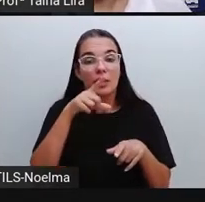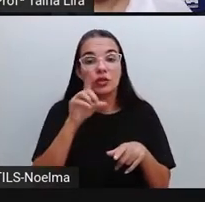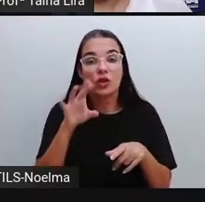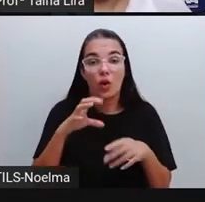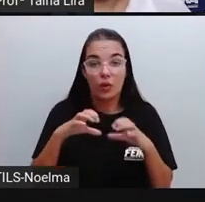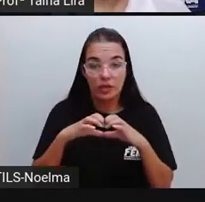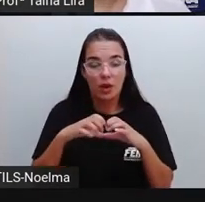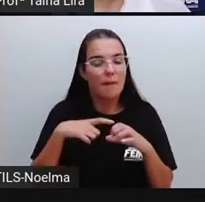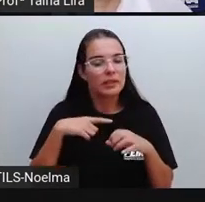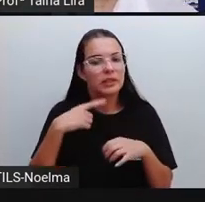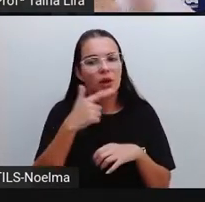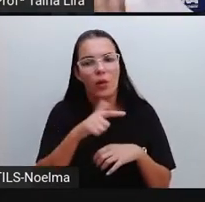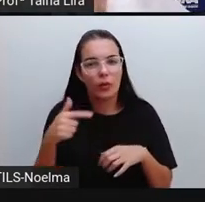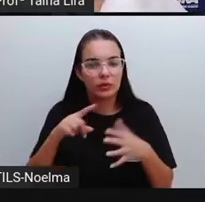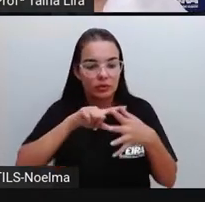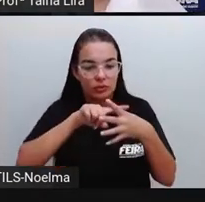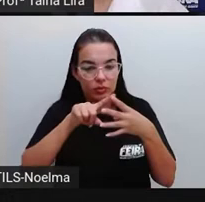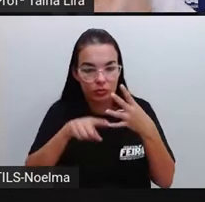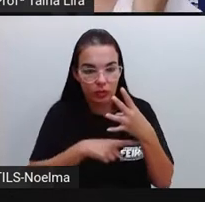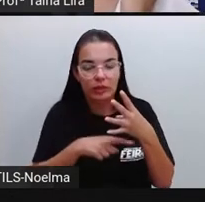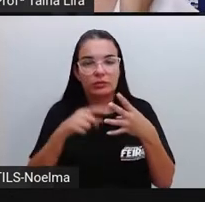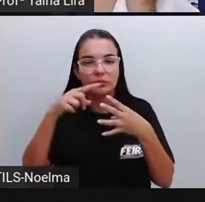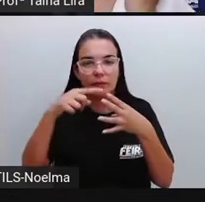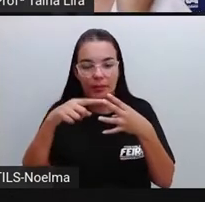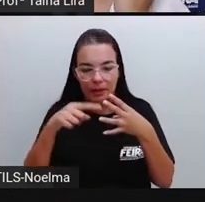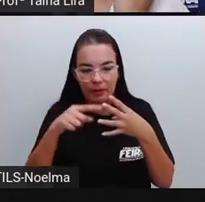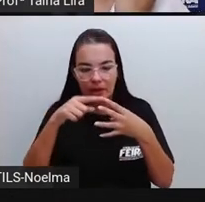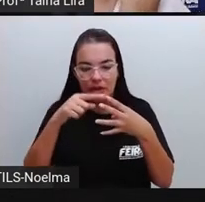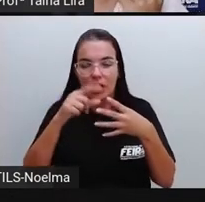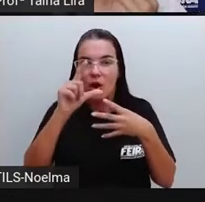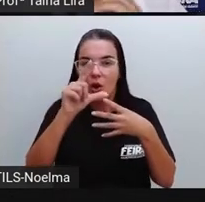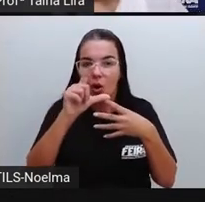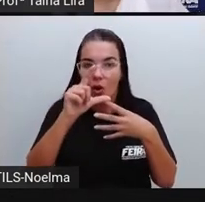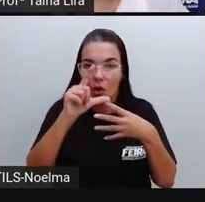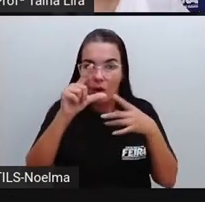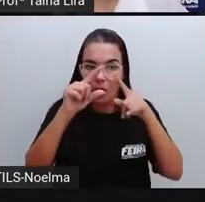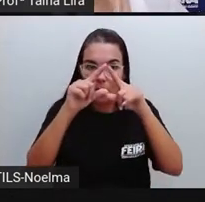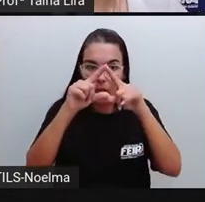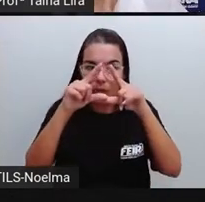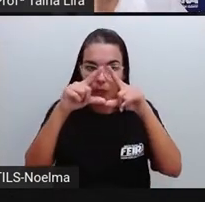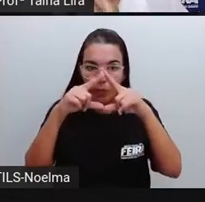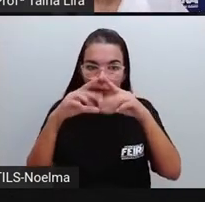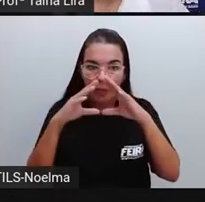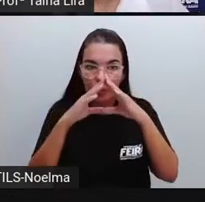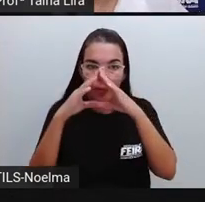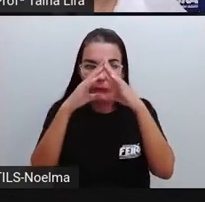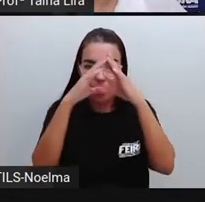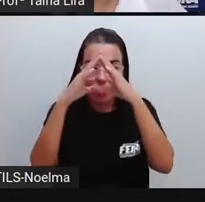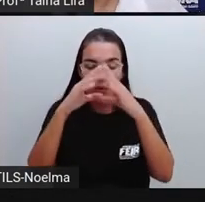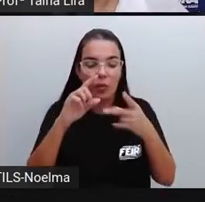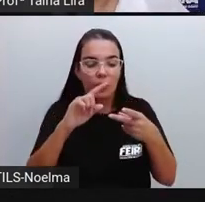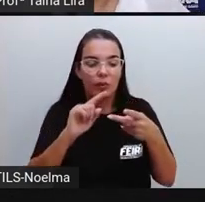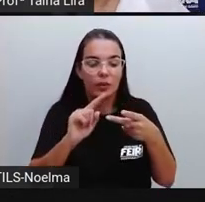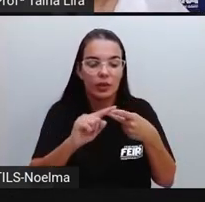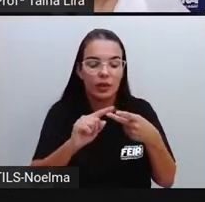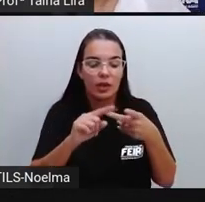de ouros, mas a gente tem as mesmas cartas ali no naipe de. Oh, perdão, eu mostrei o naipe de copas, não